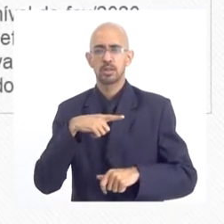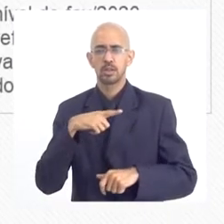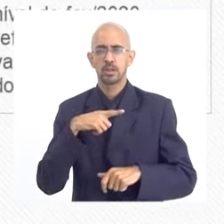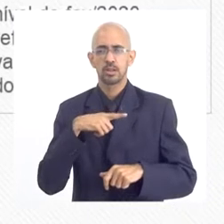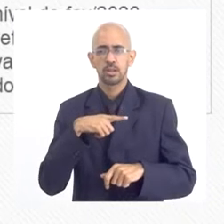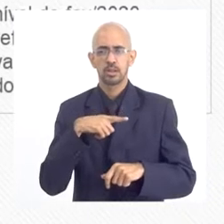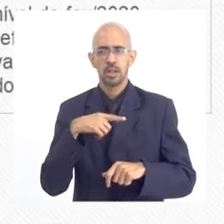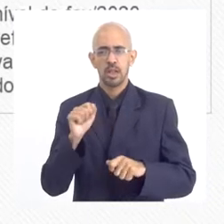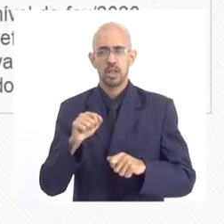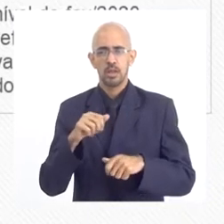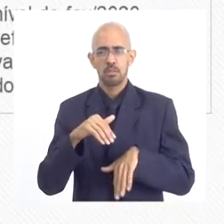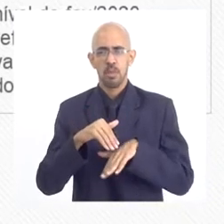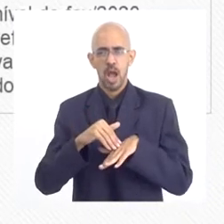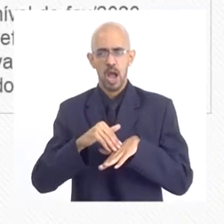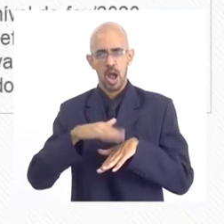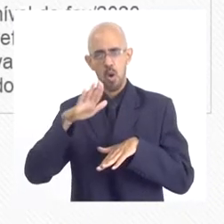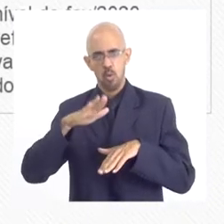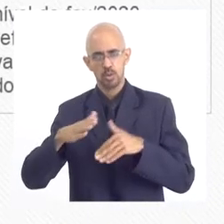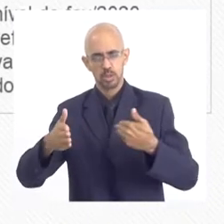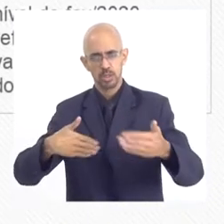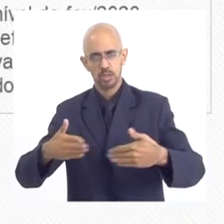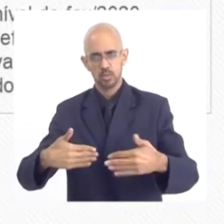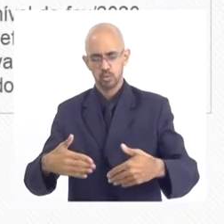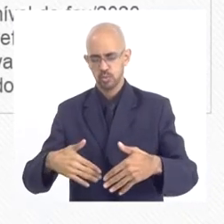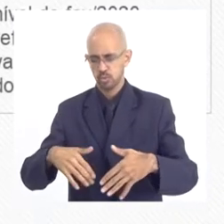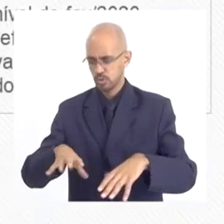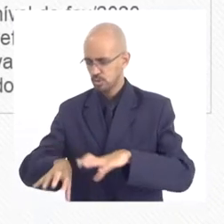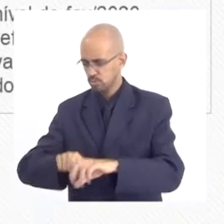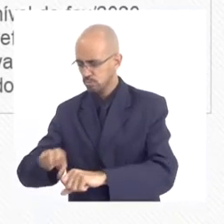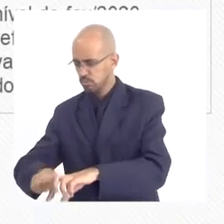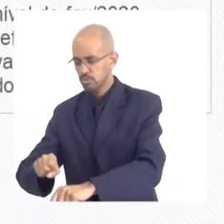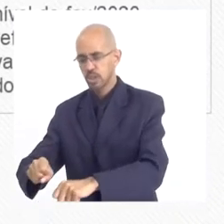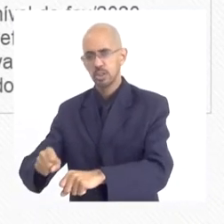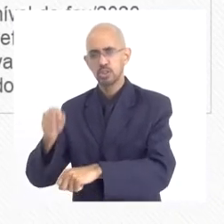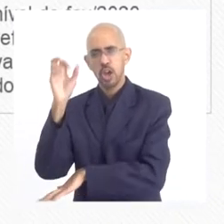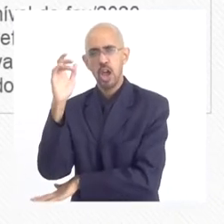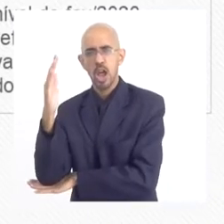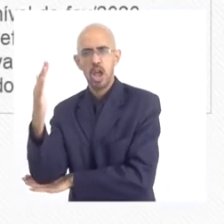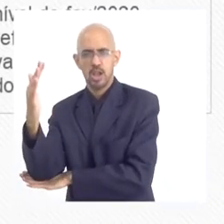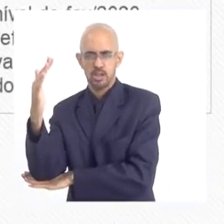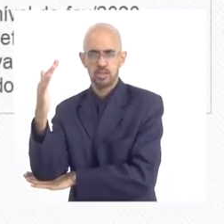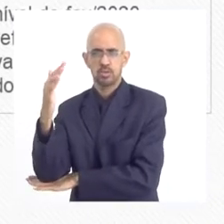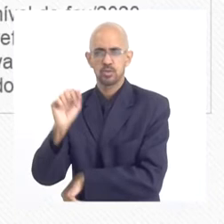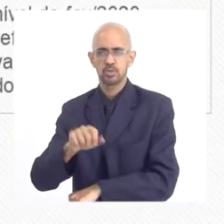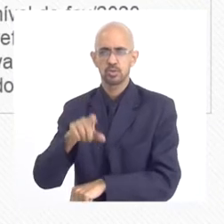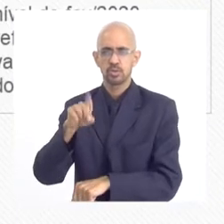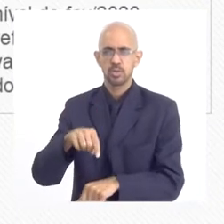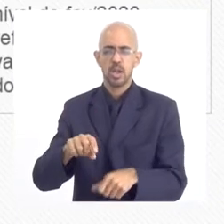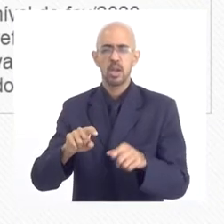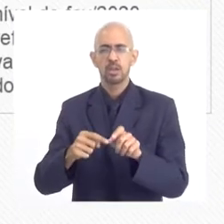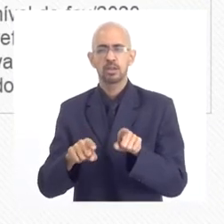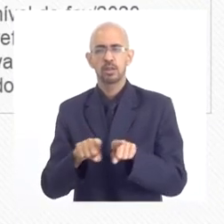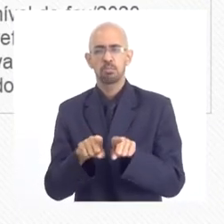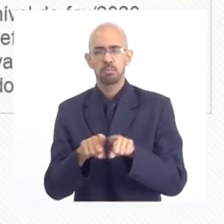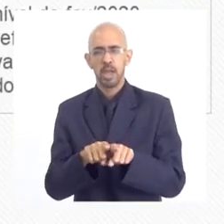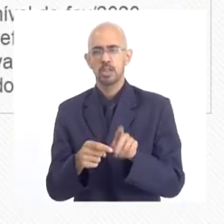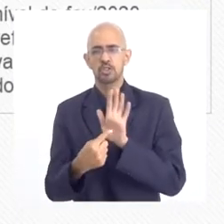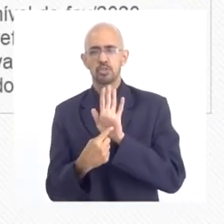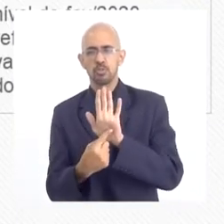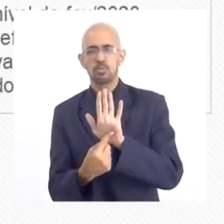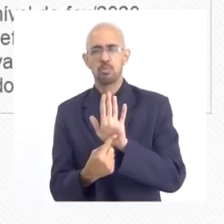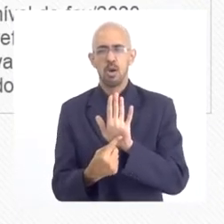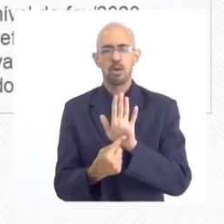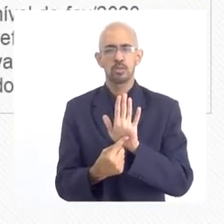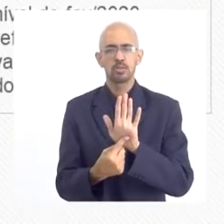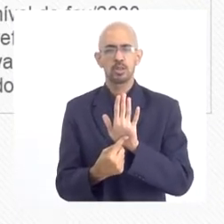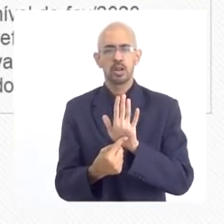uma alta da indústria extrativa, especialmente depois de maio, que é muito refletido no preço